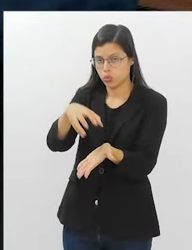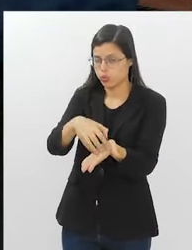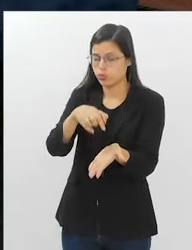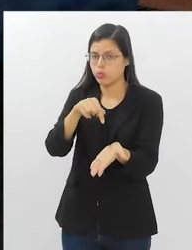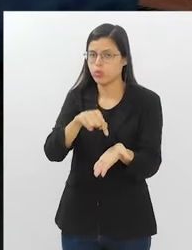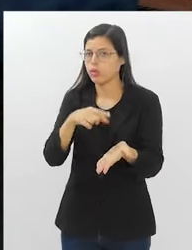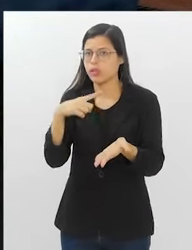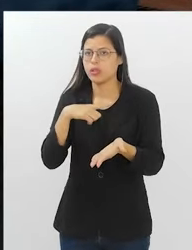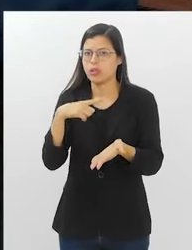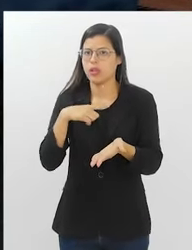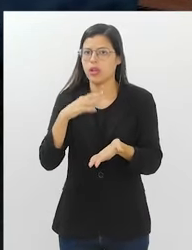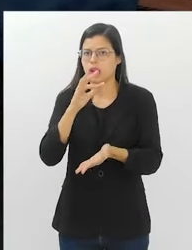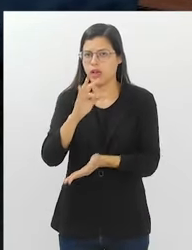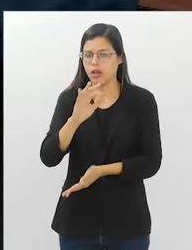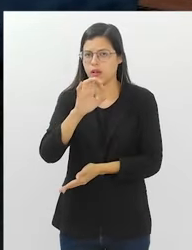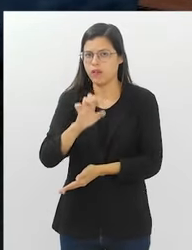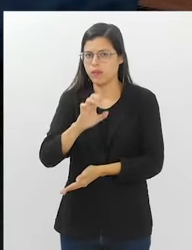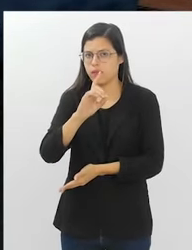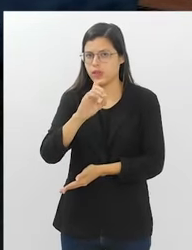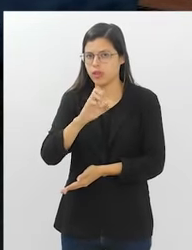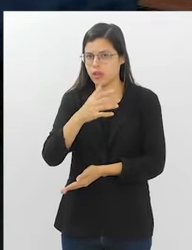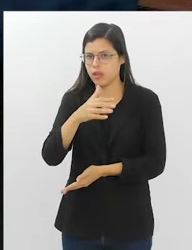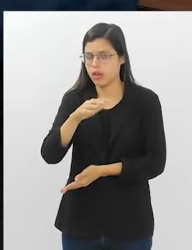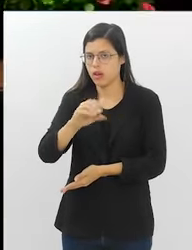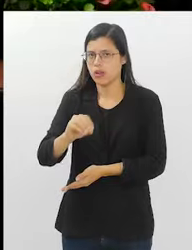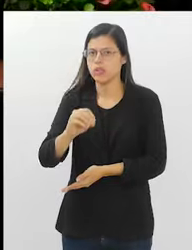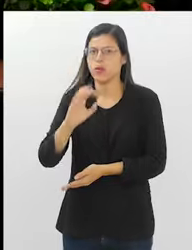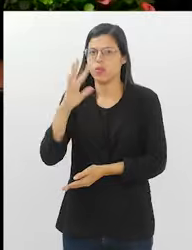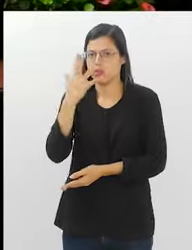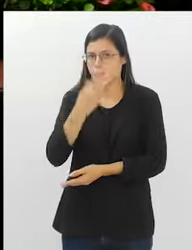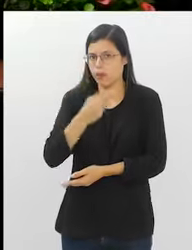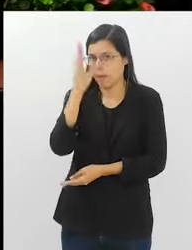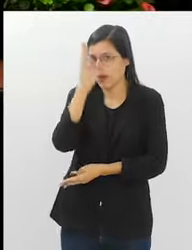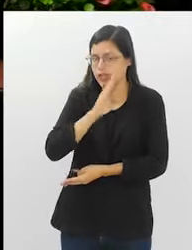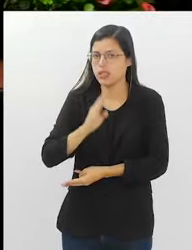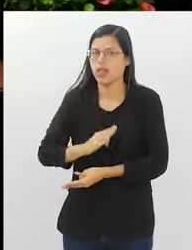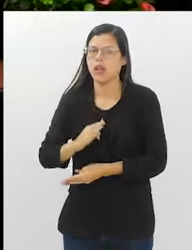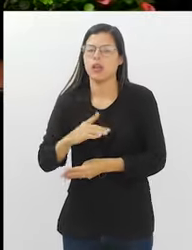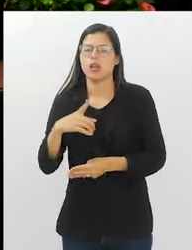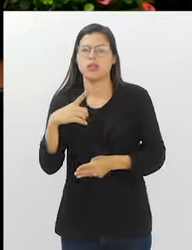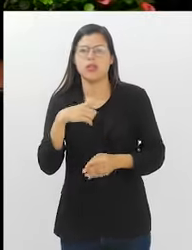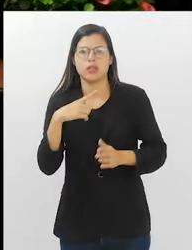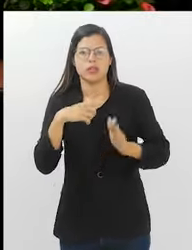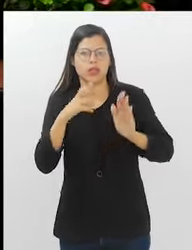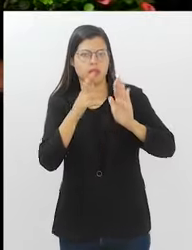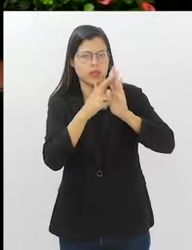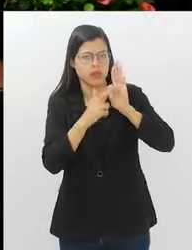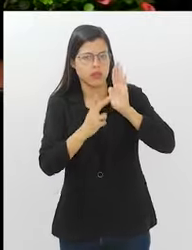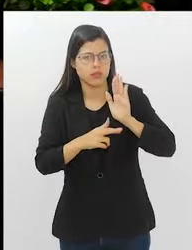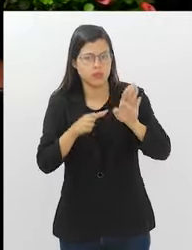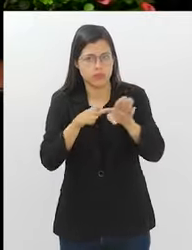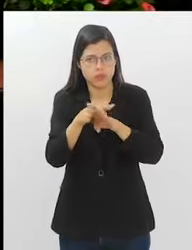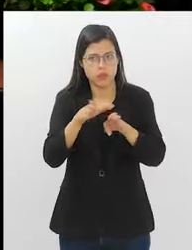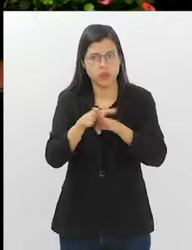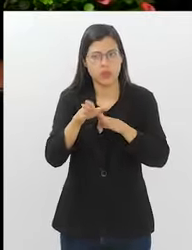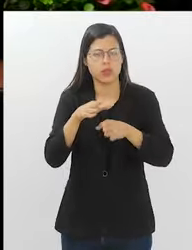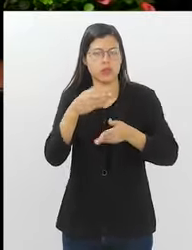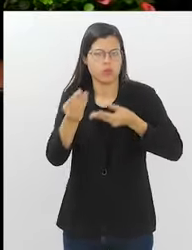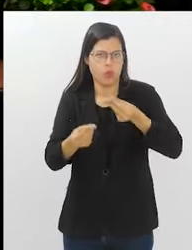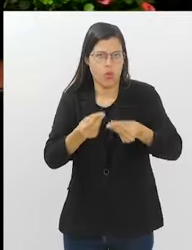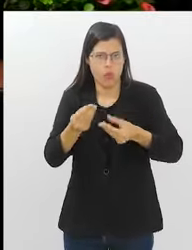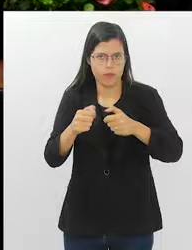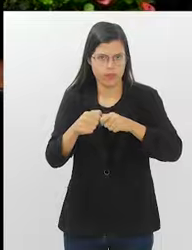central, desse comando central da Federação Espírita Brasileira, da onde saem normativos, orientações a respeito